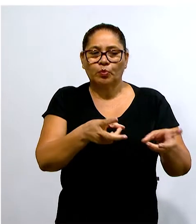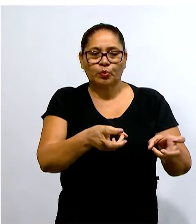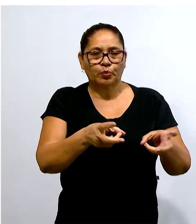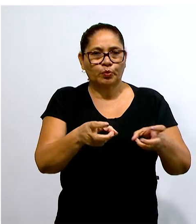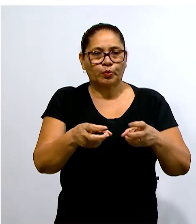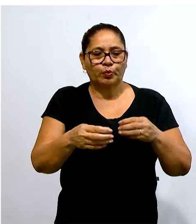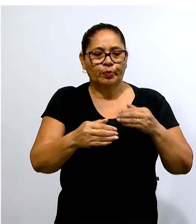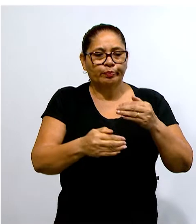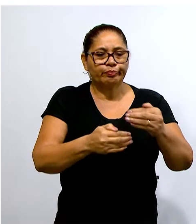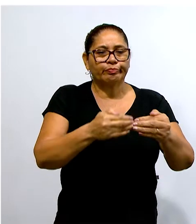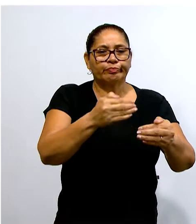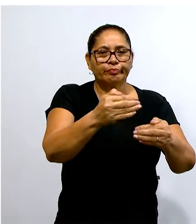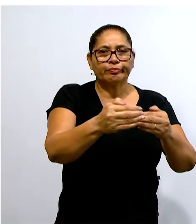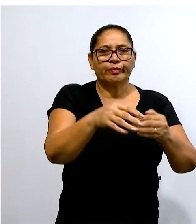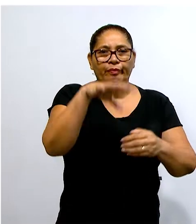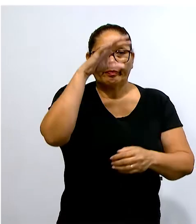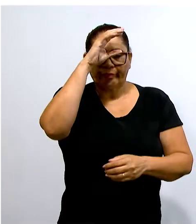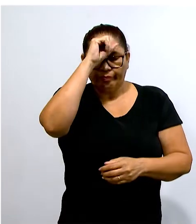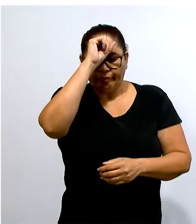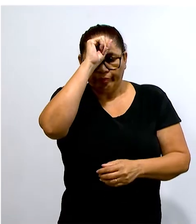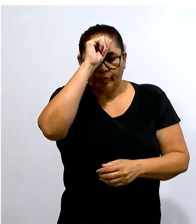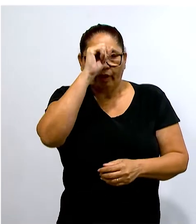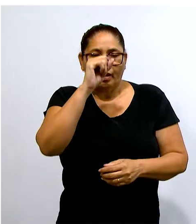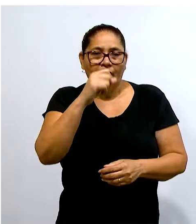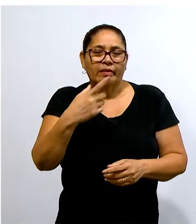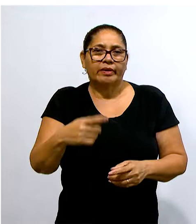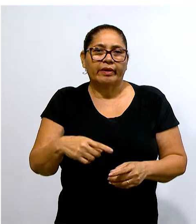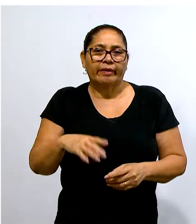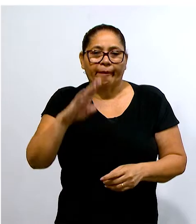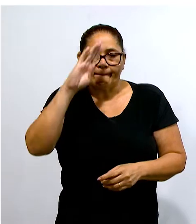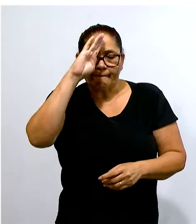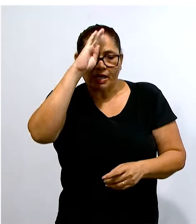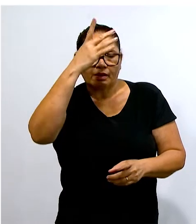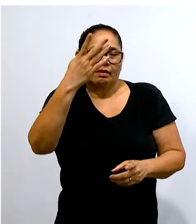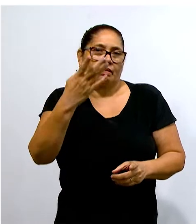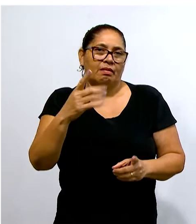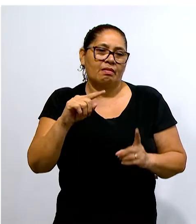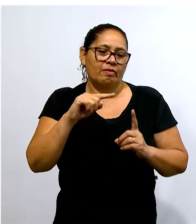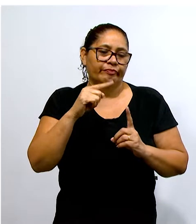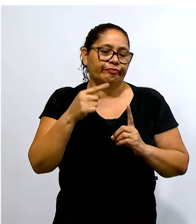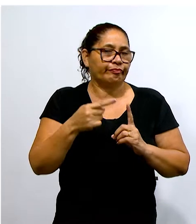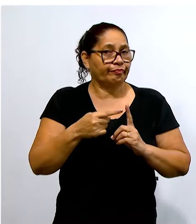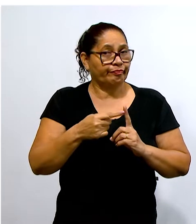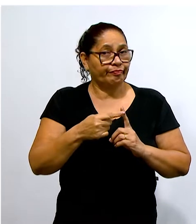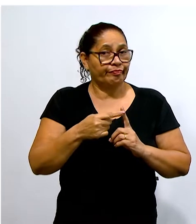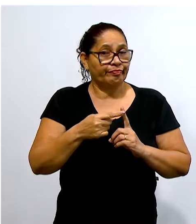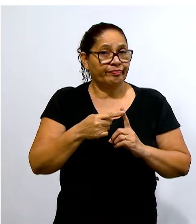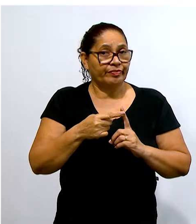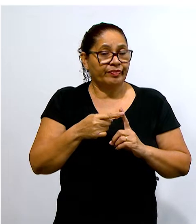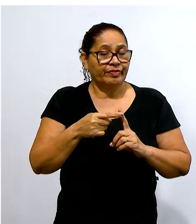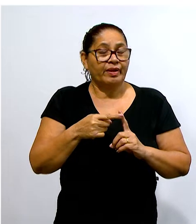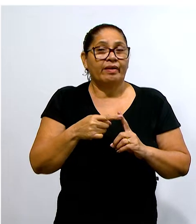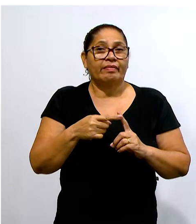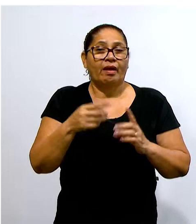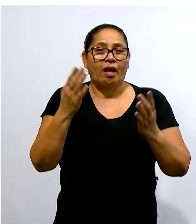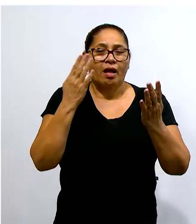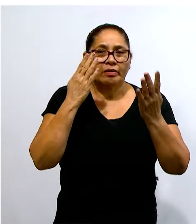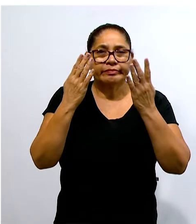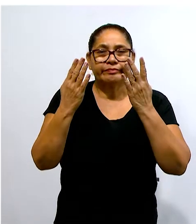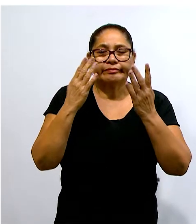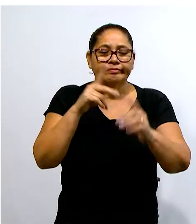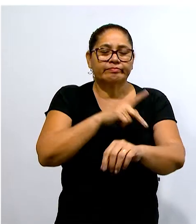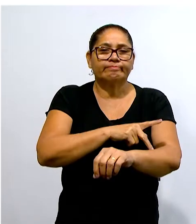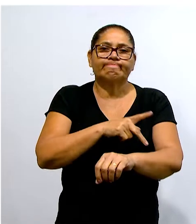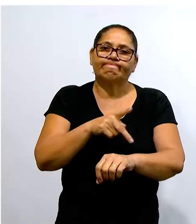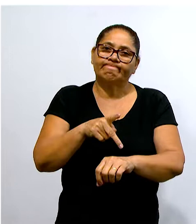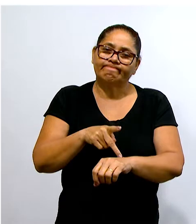processos de ensino e aprendizagem, tendo como fonte principal os elementos da psicologia do desenvolvimento e da